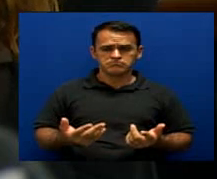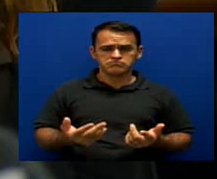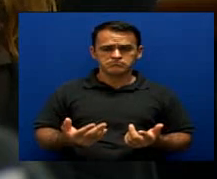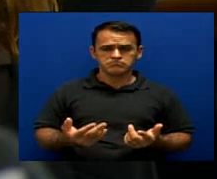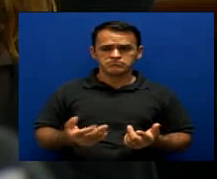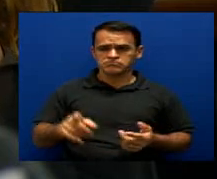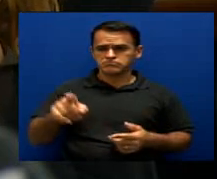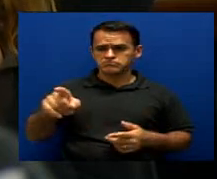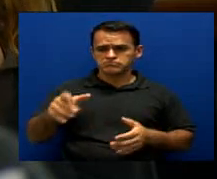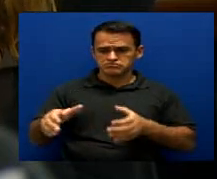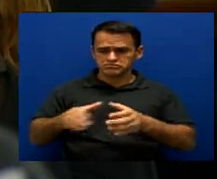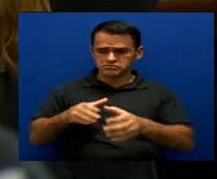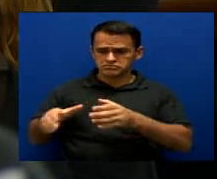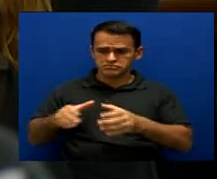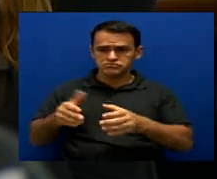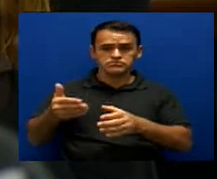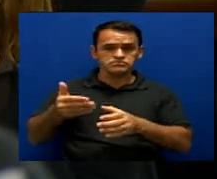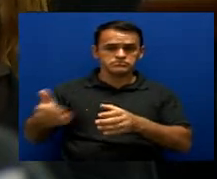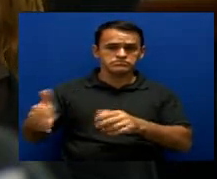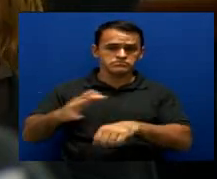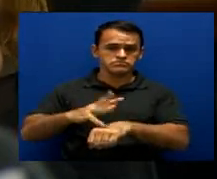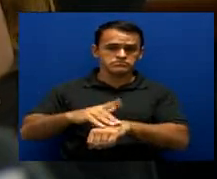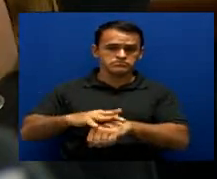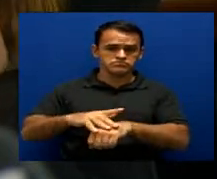a hora que